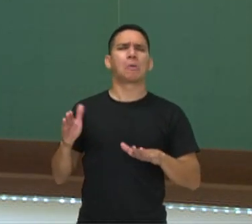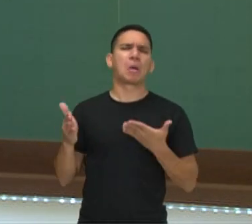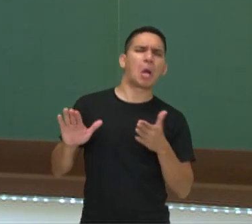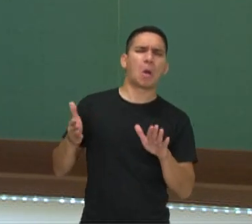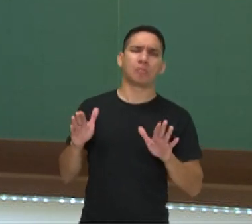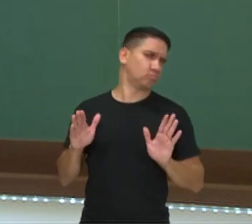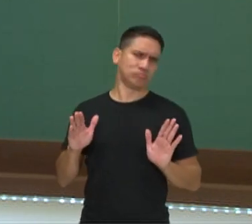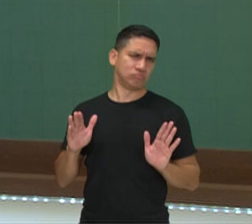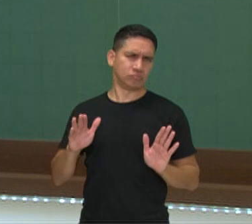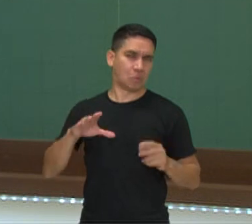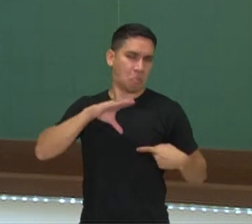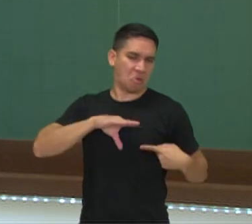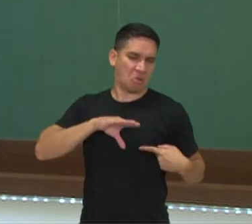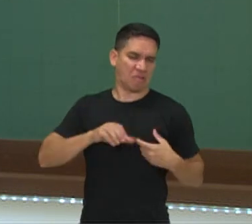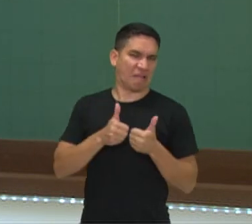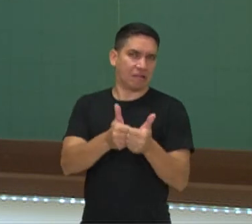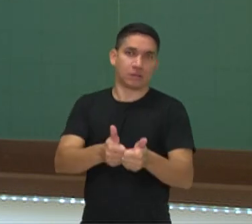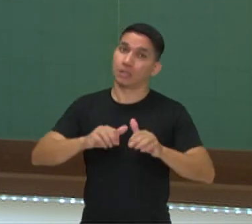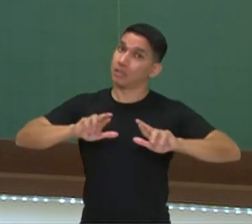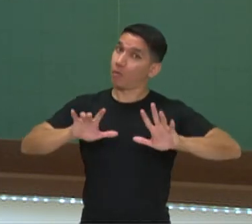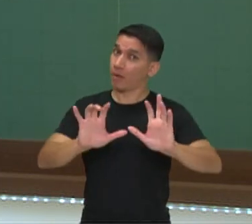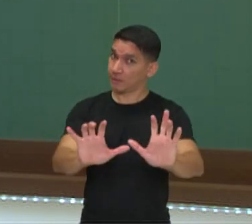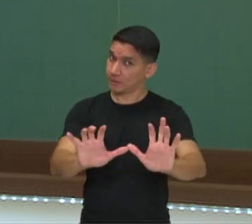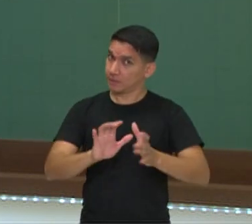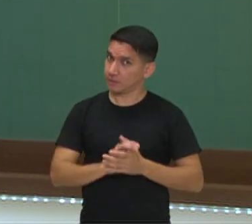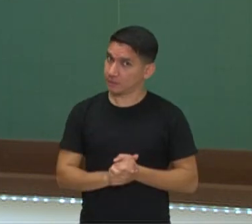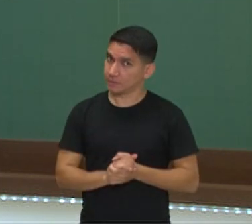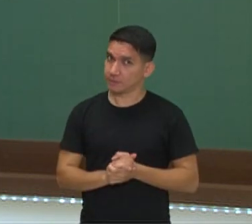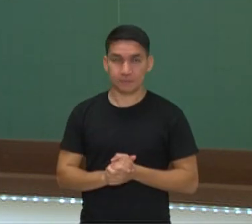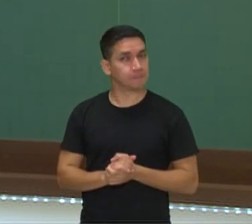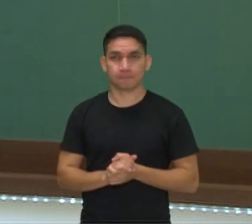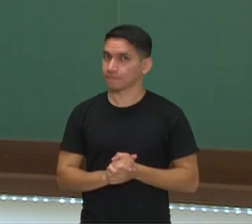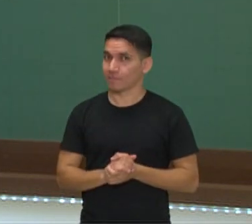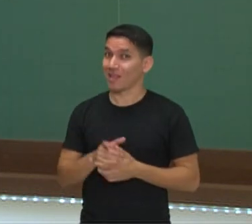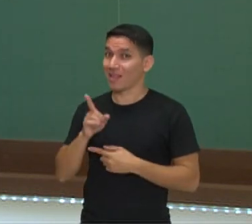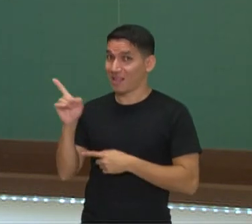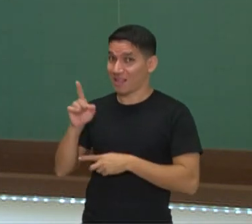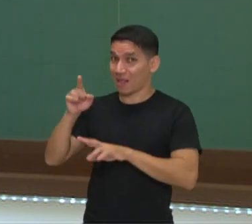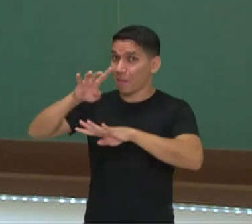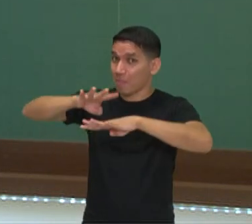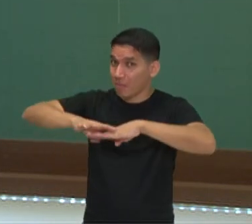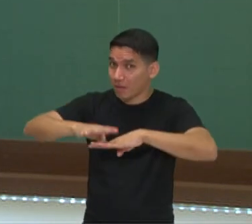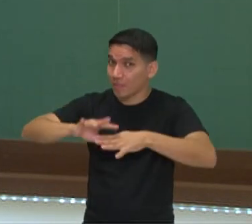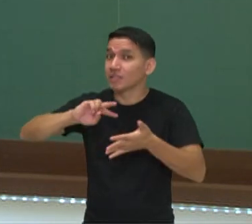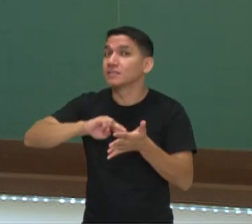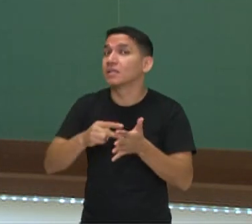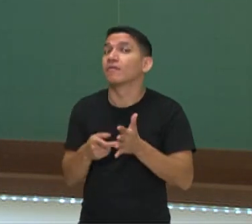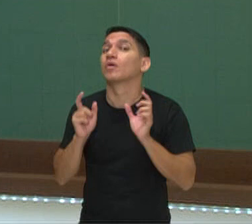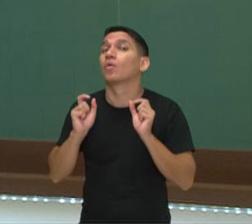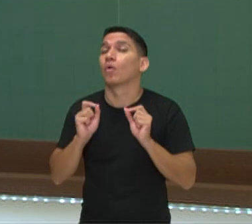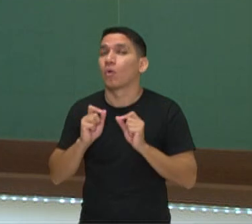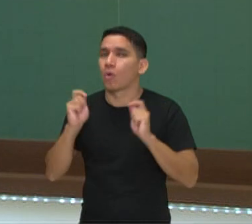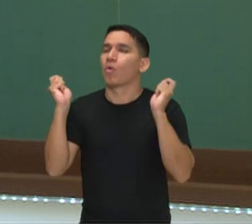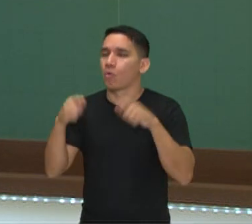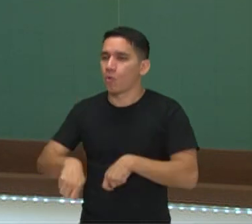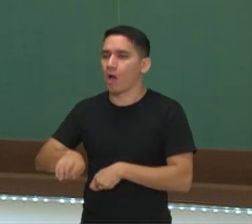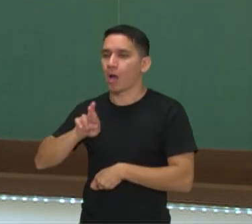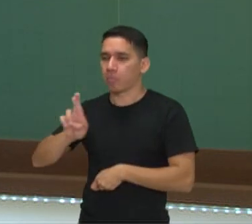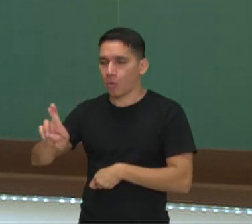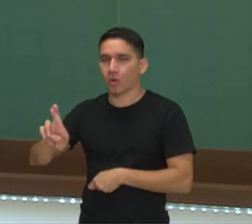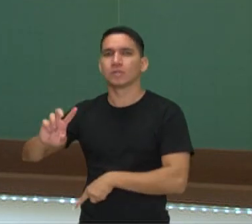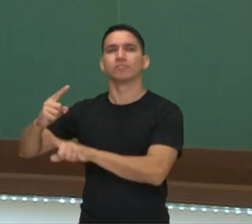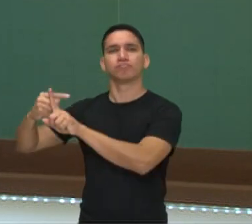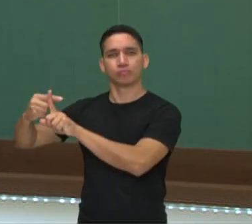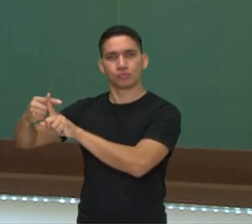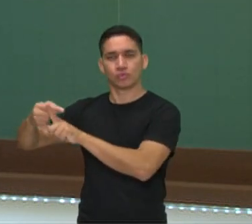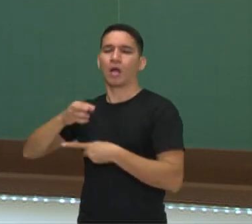que você está lá ali, não está muito certo. Mais e menos da matemática é que dá certo as duas opções,